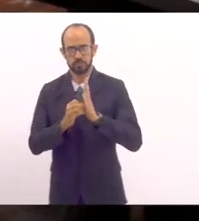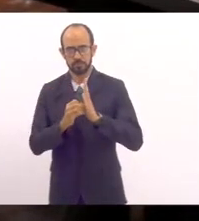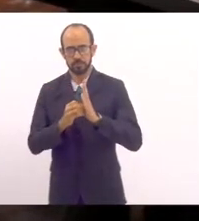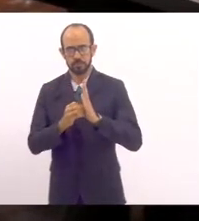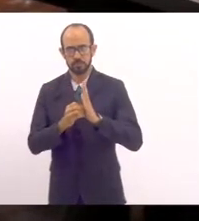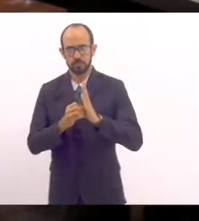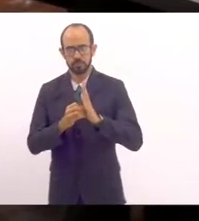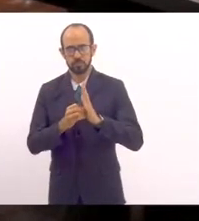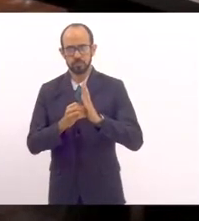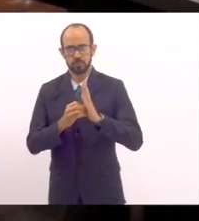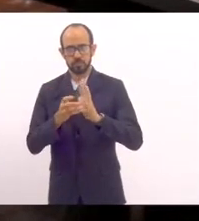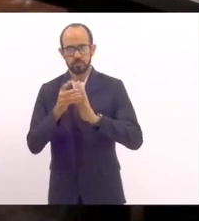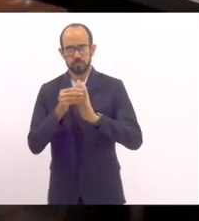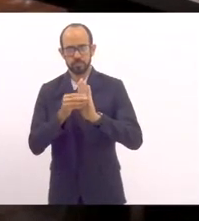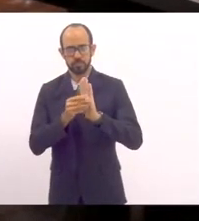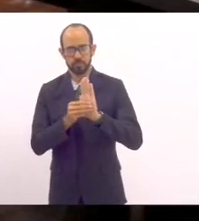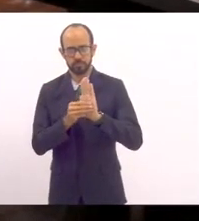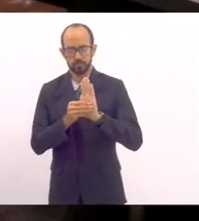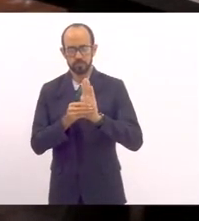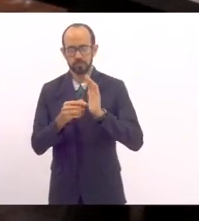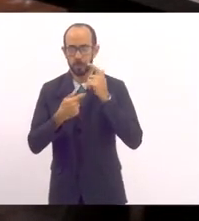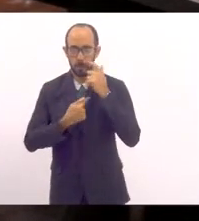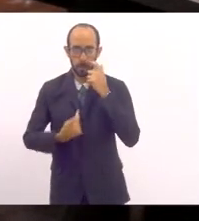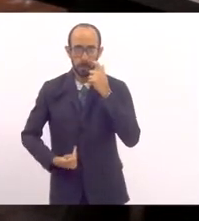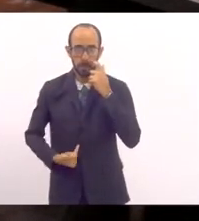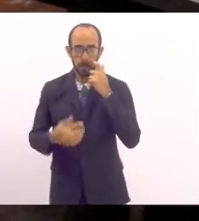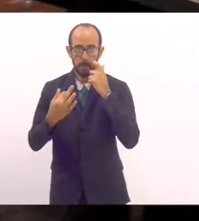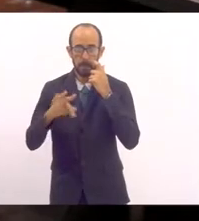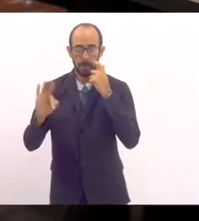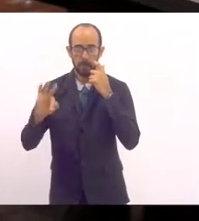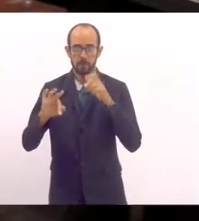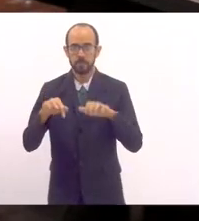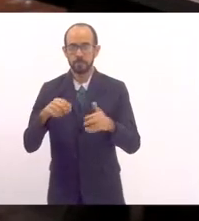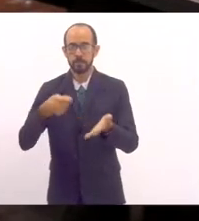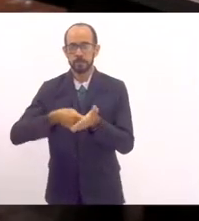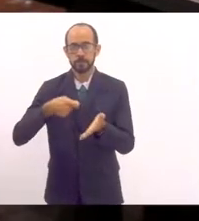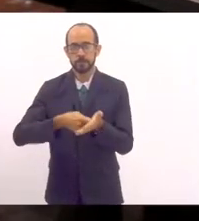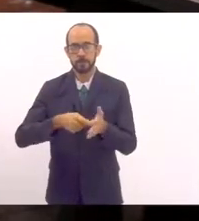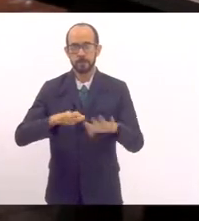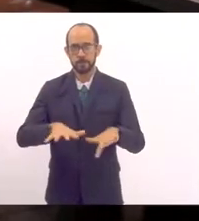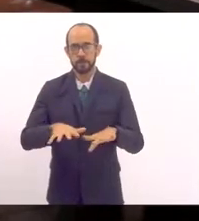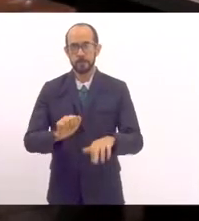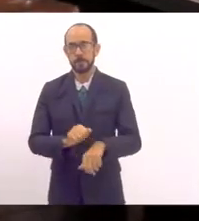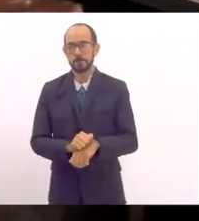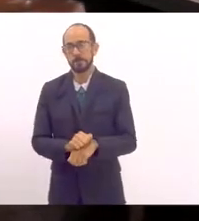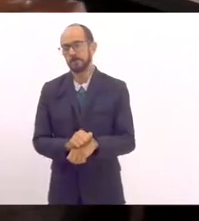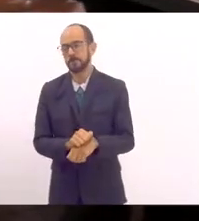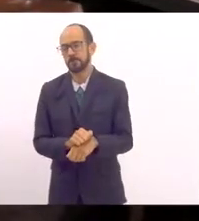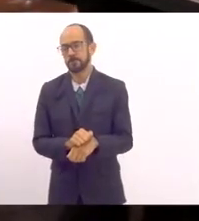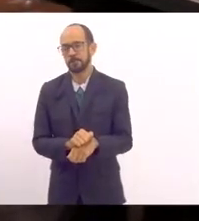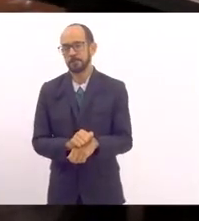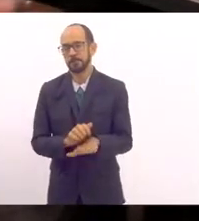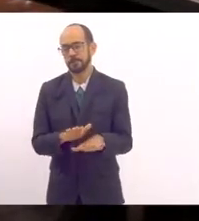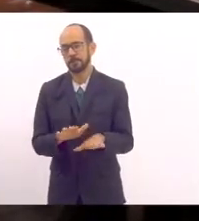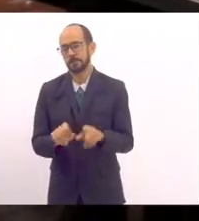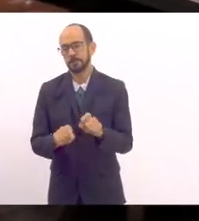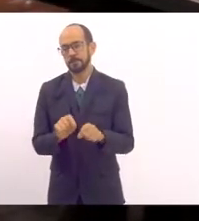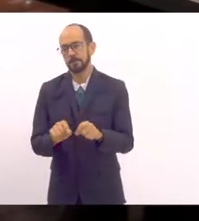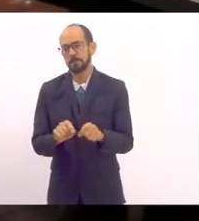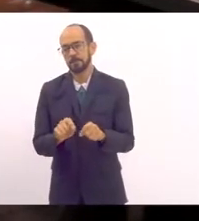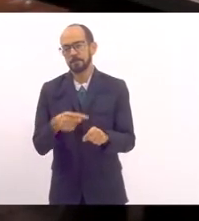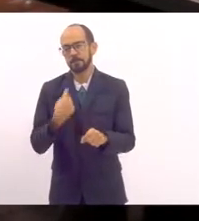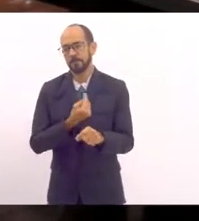um documento, e o governo federal exige isso dos municípios. E a gente está, nesse